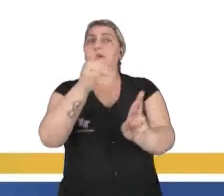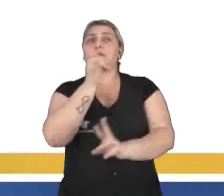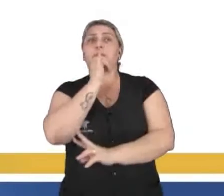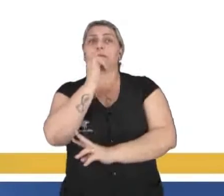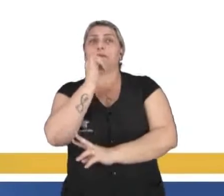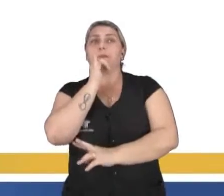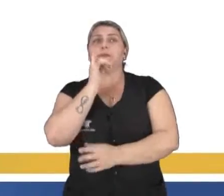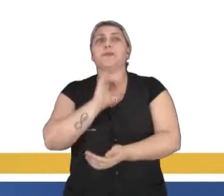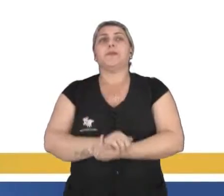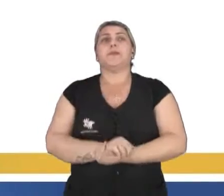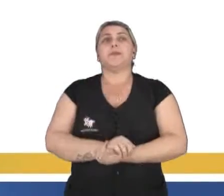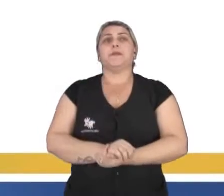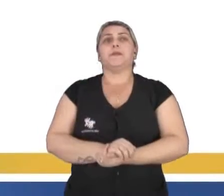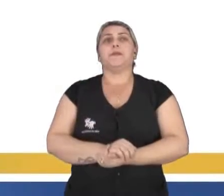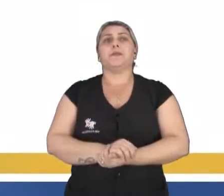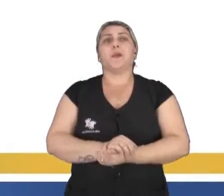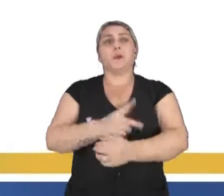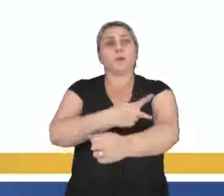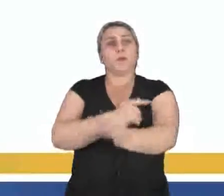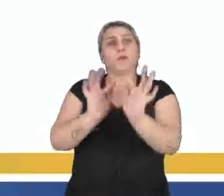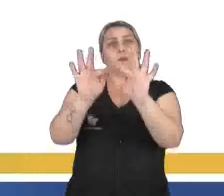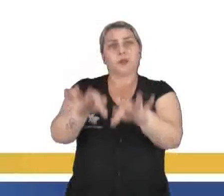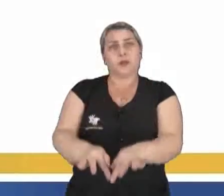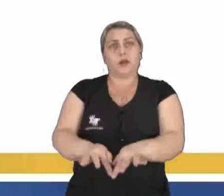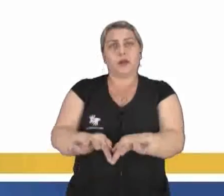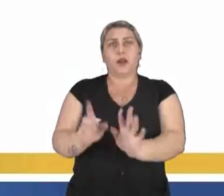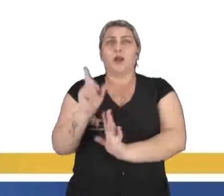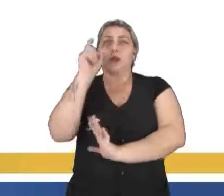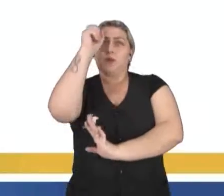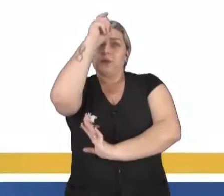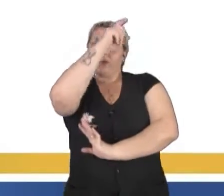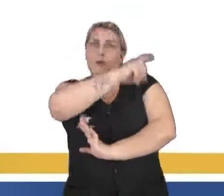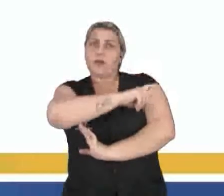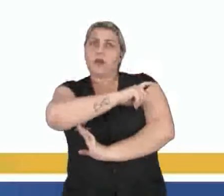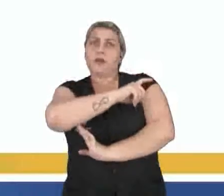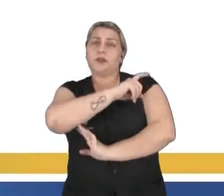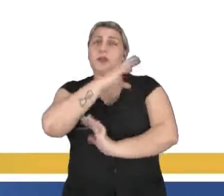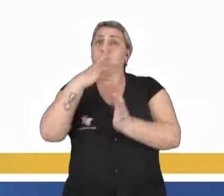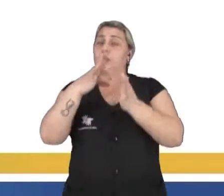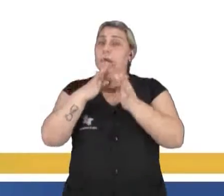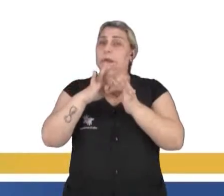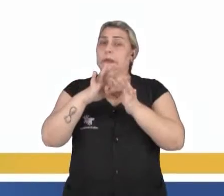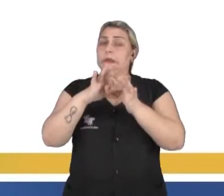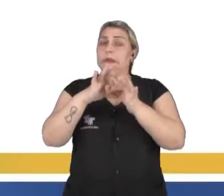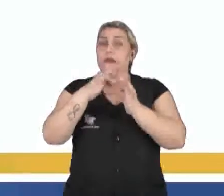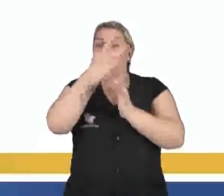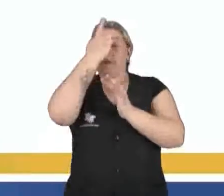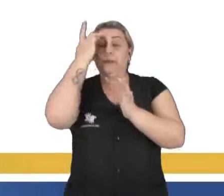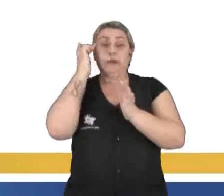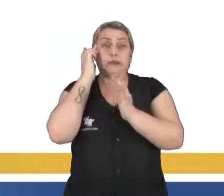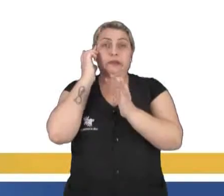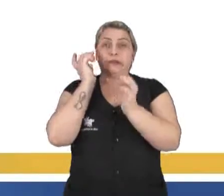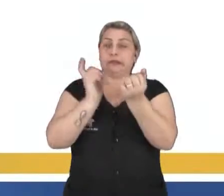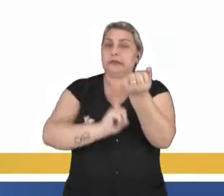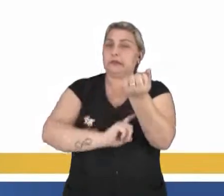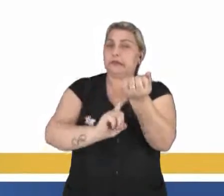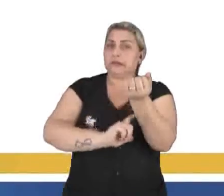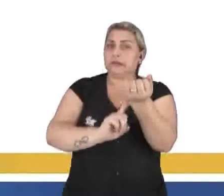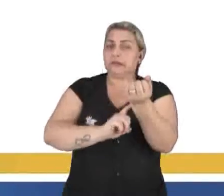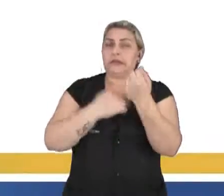exemplos é o exame final que estava muito difícil deixou todos apreensivos